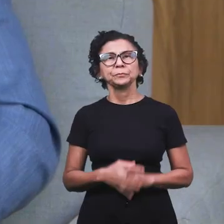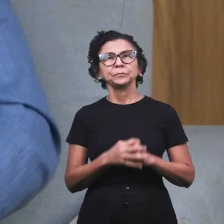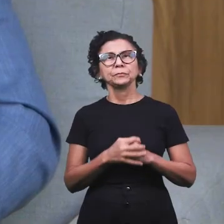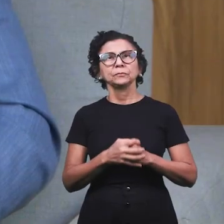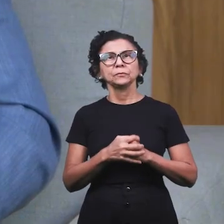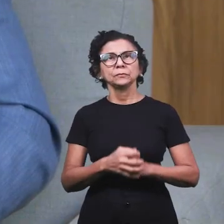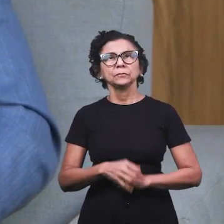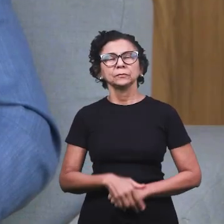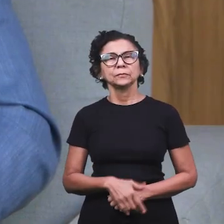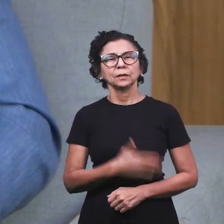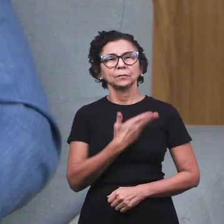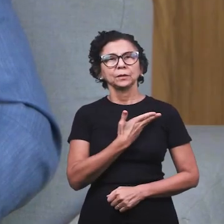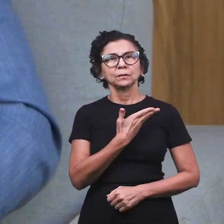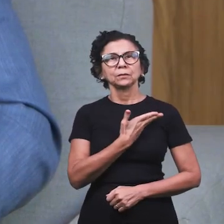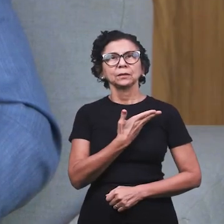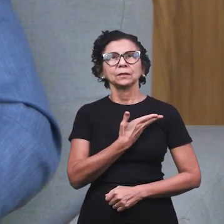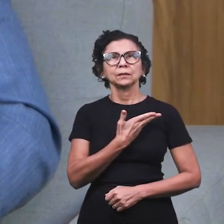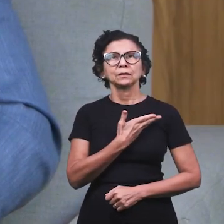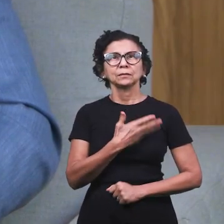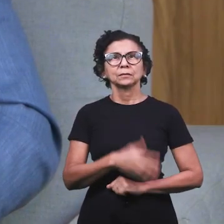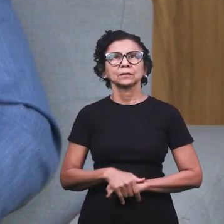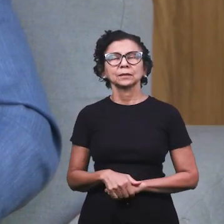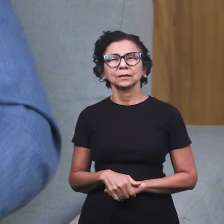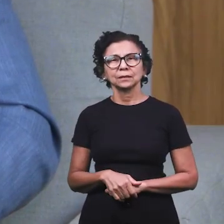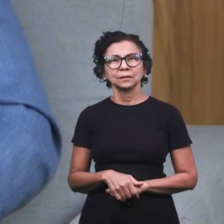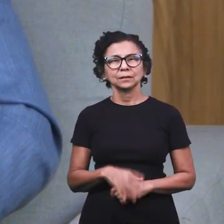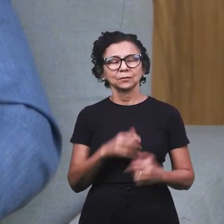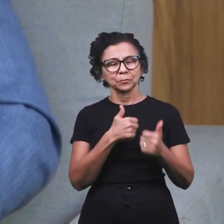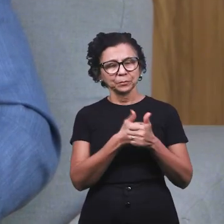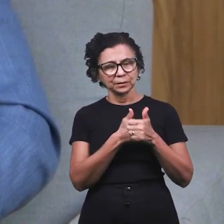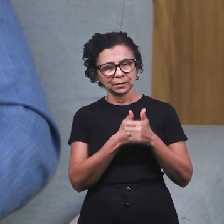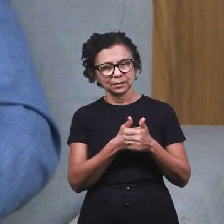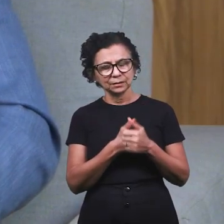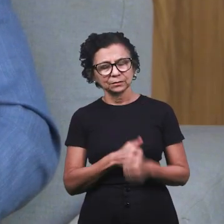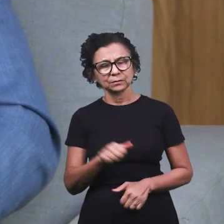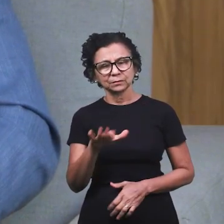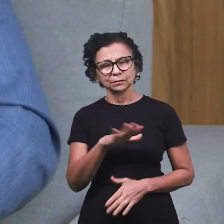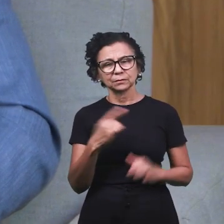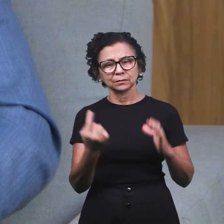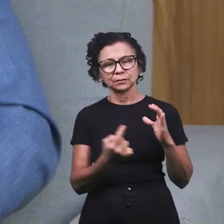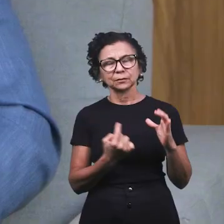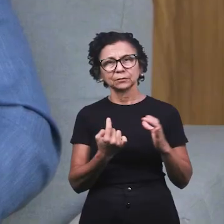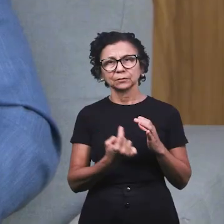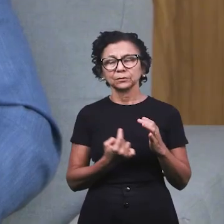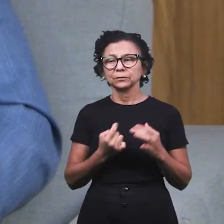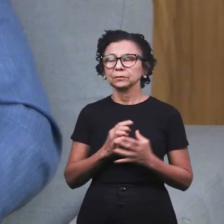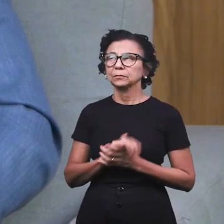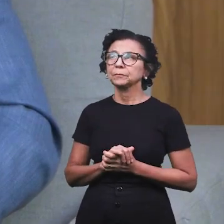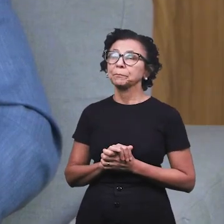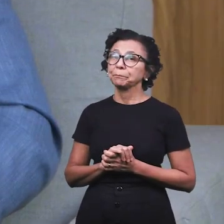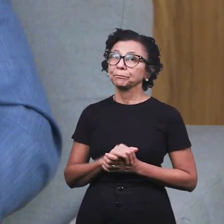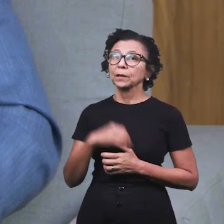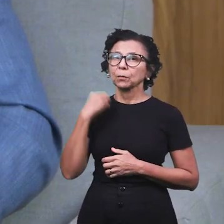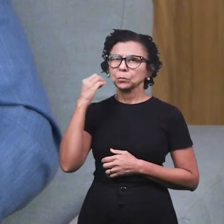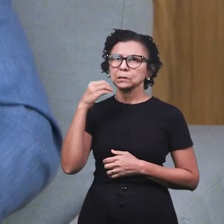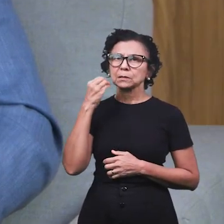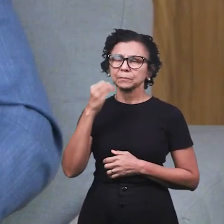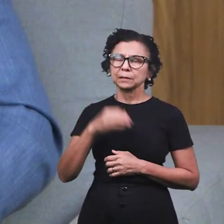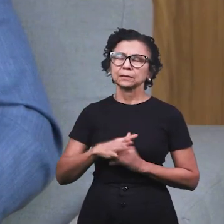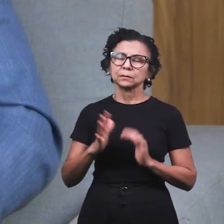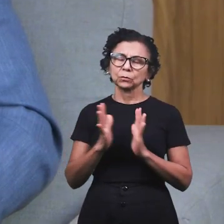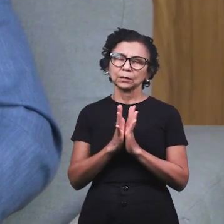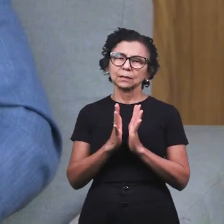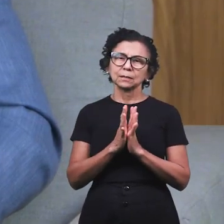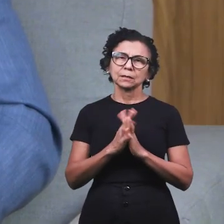Grifo, um companheiro, está junto lá conosco, na área de Pão da Fruta, buscando ao Senhor e vivendo as experiências com